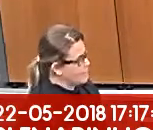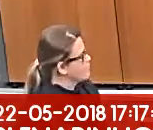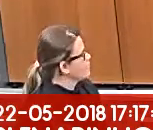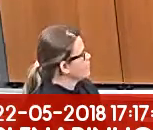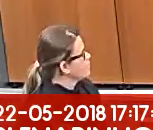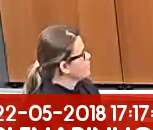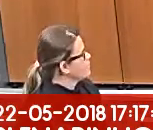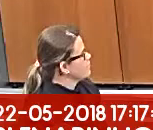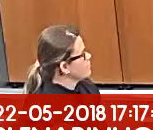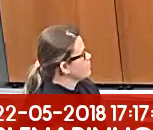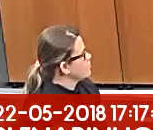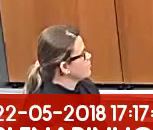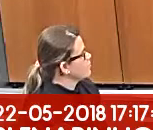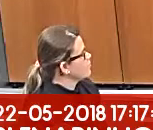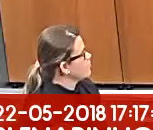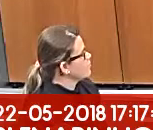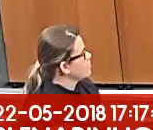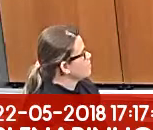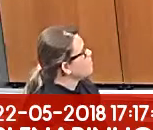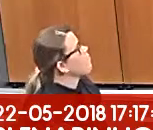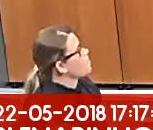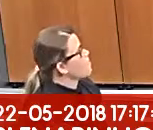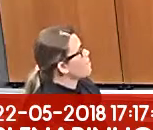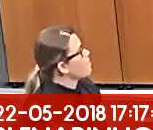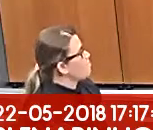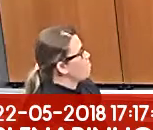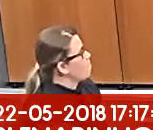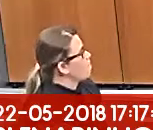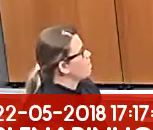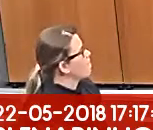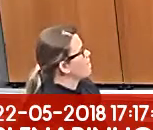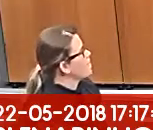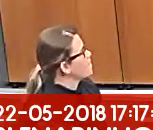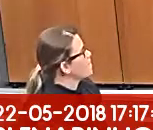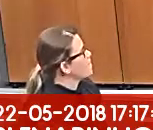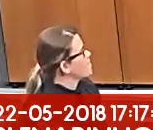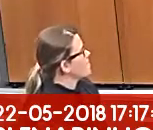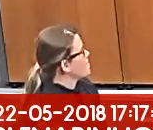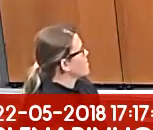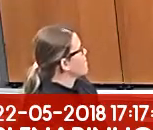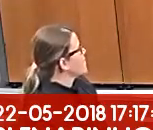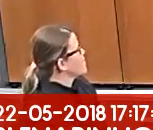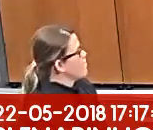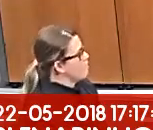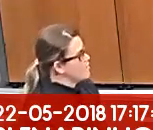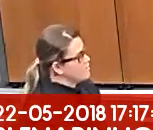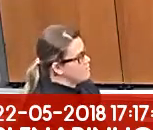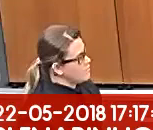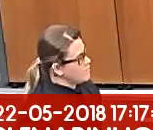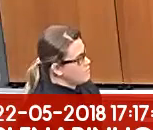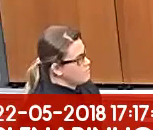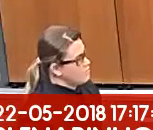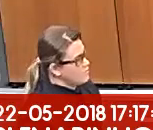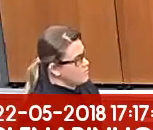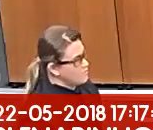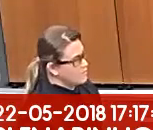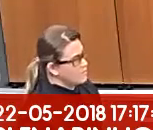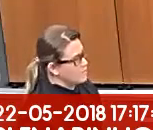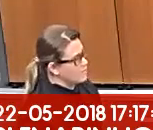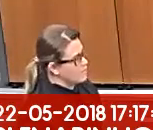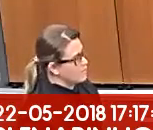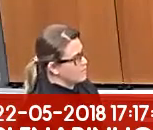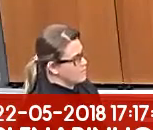Vilma está falando da escola Francisco Salles, é a única de Minas especial para pessoas com deficiência auditiva. O diretor é o